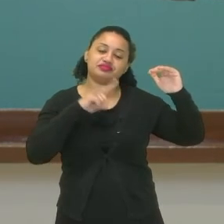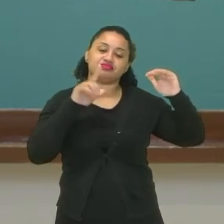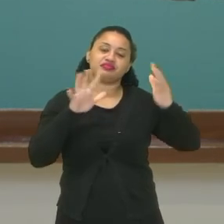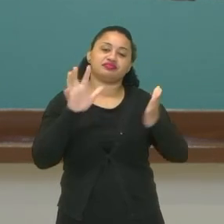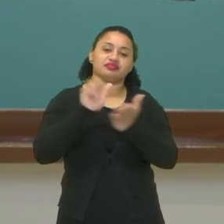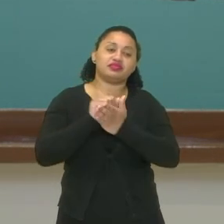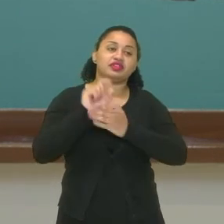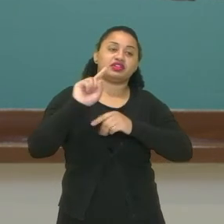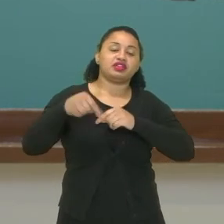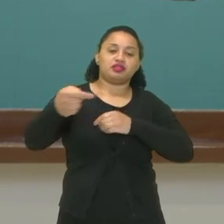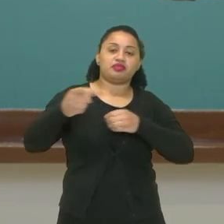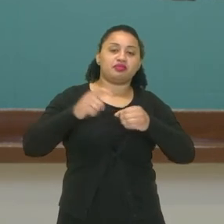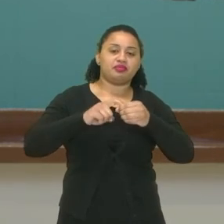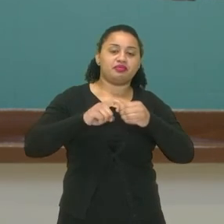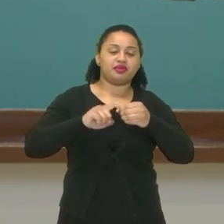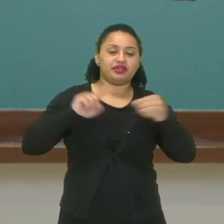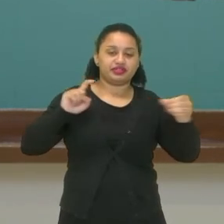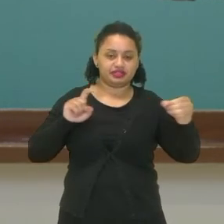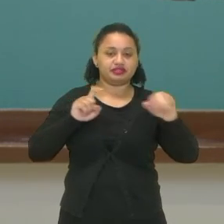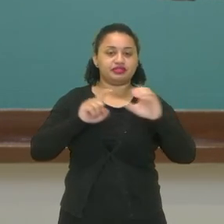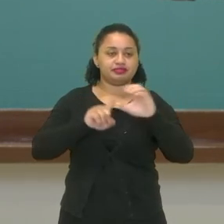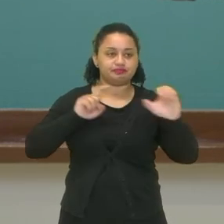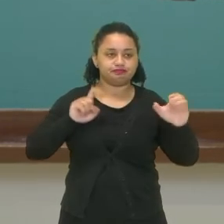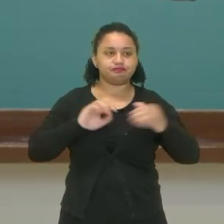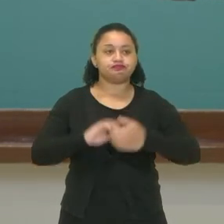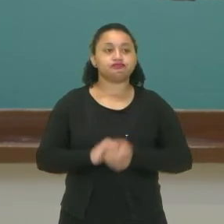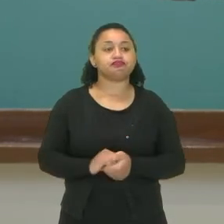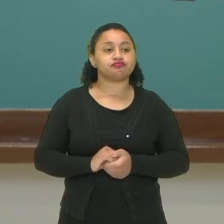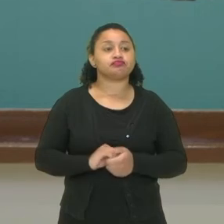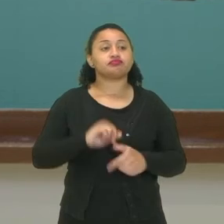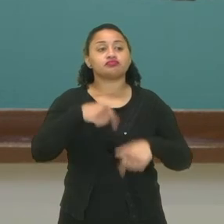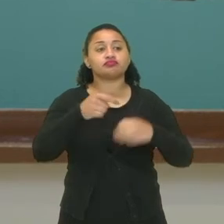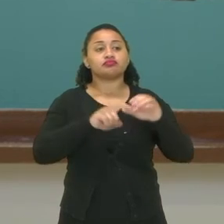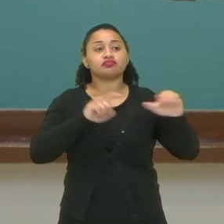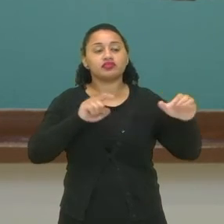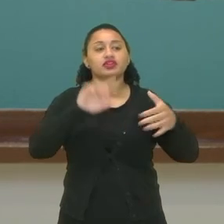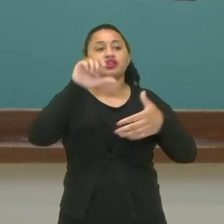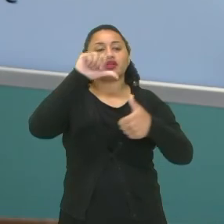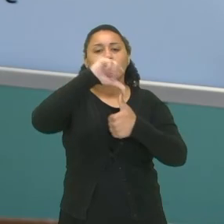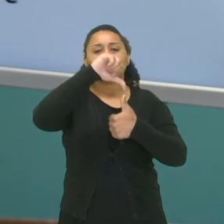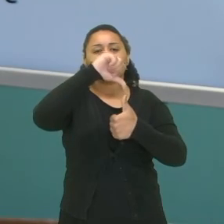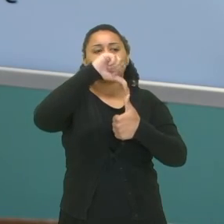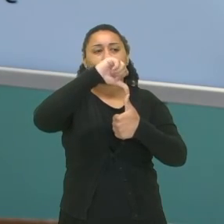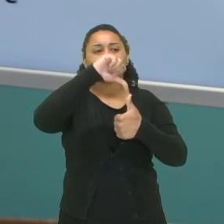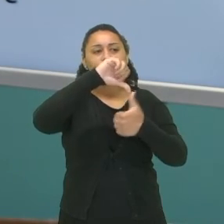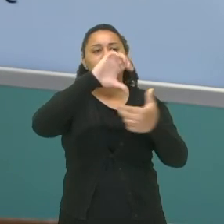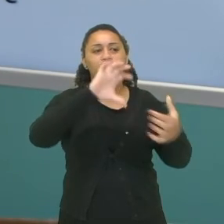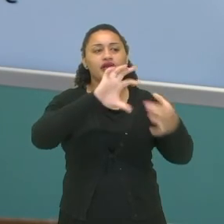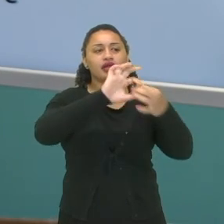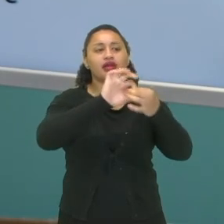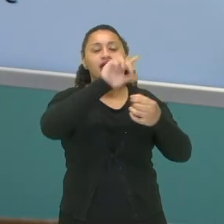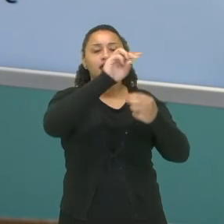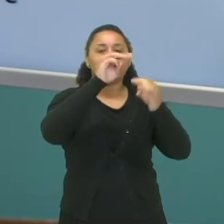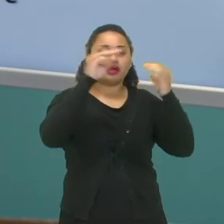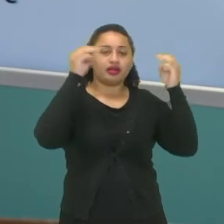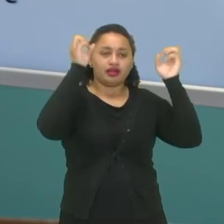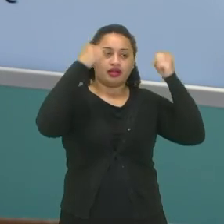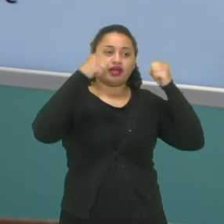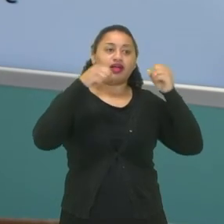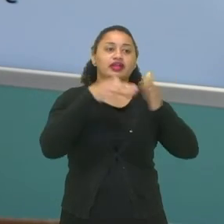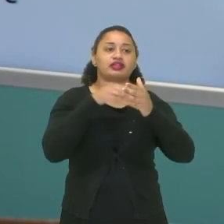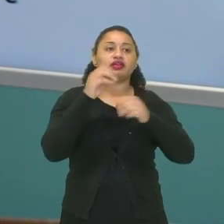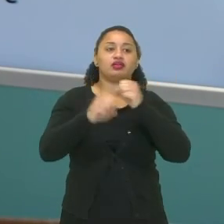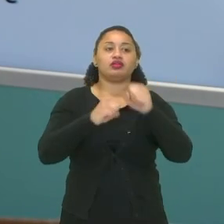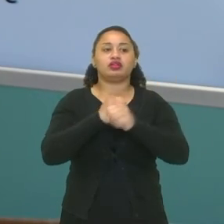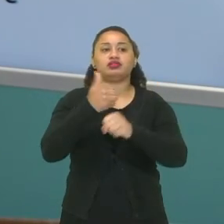sua independência, beleza? Pós-independência, né, a América Central ela esteve unida ao México até